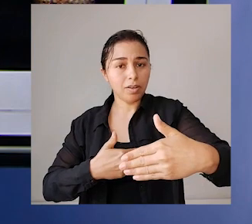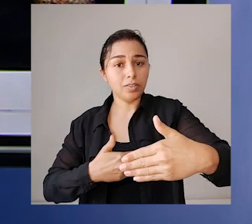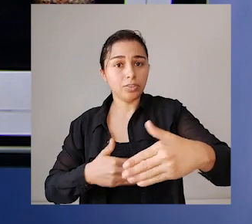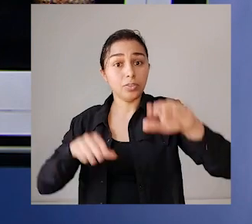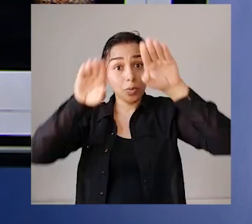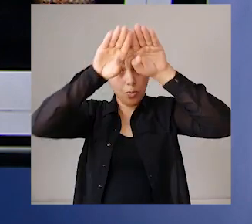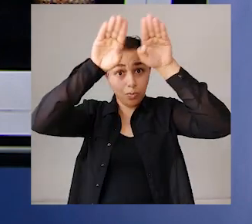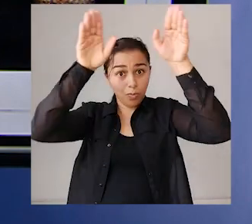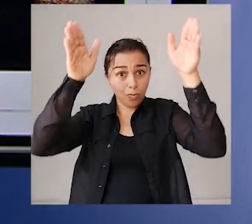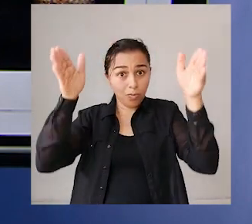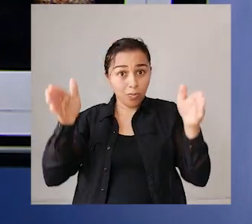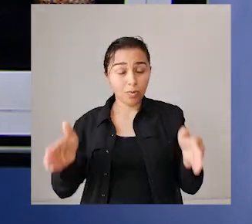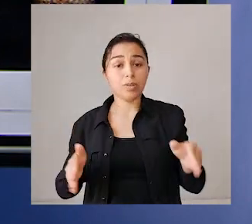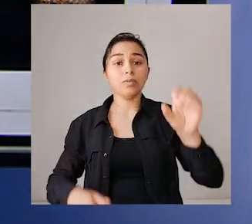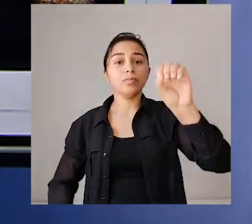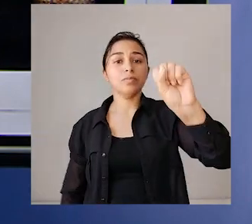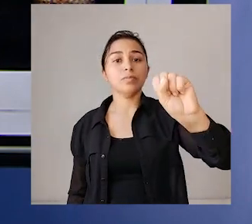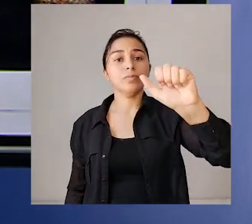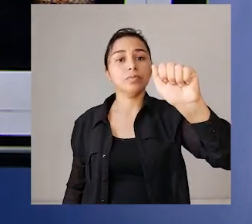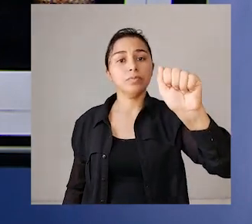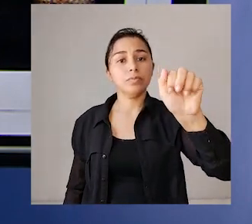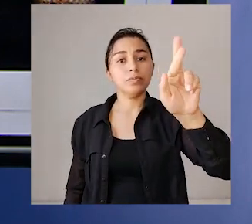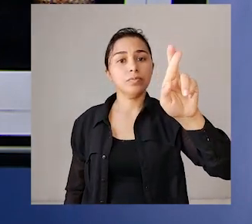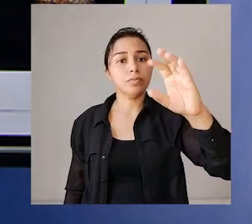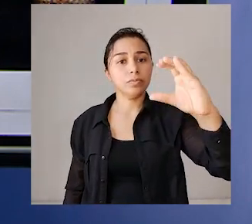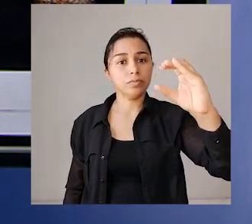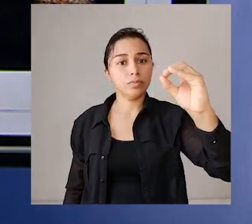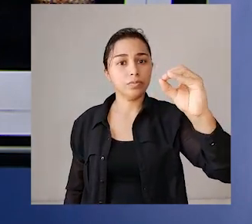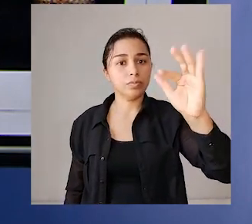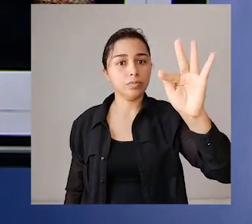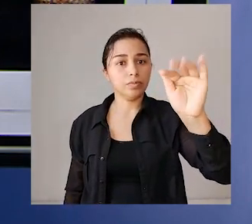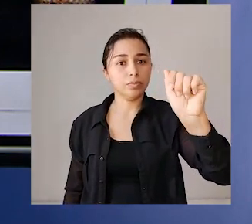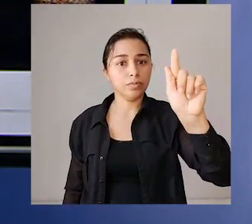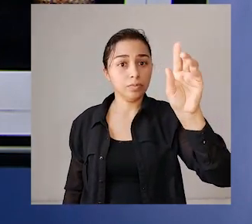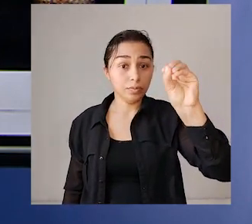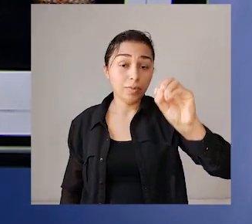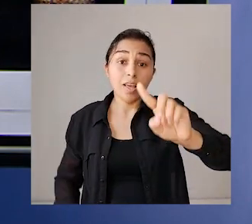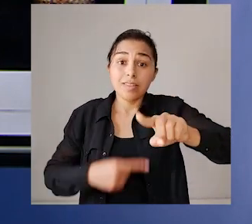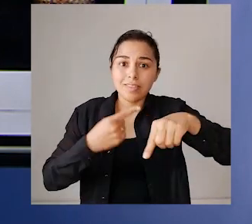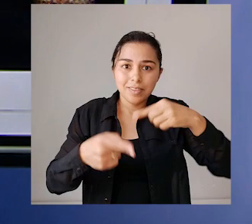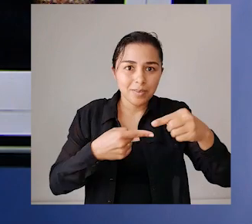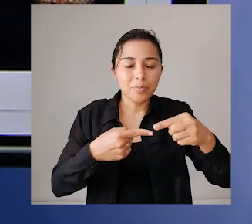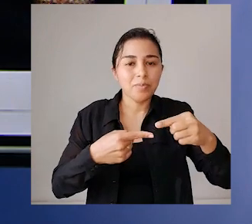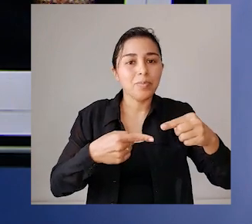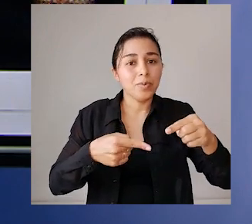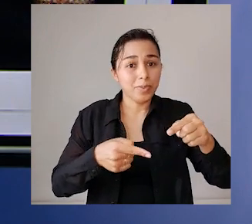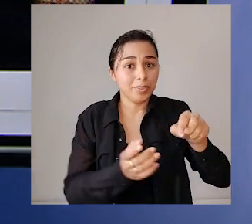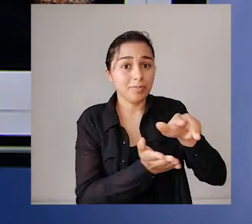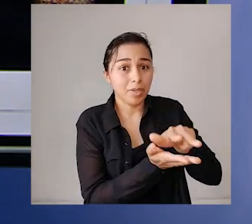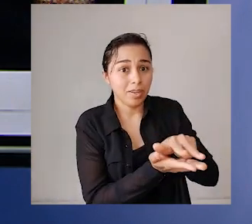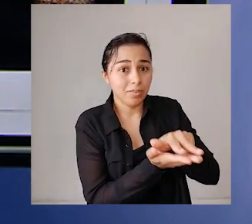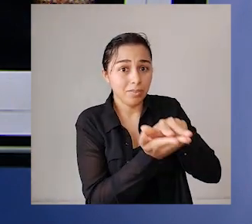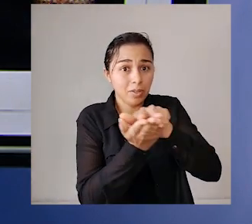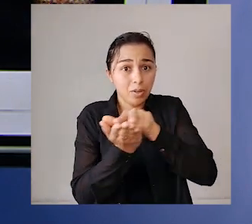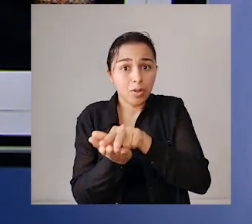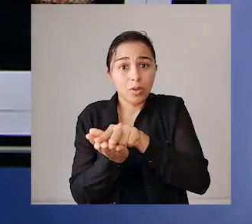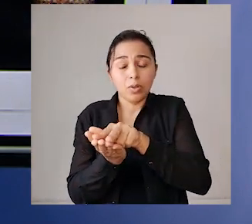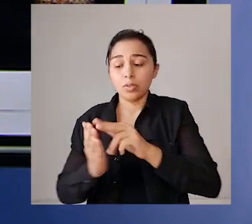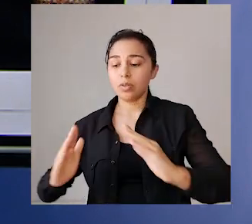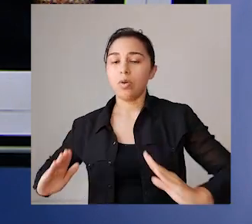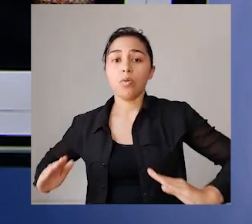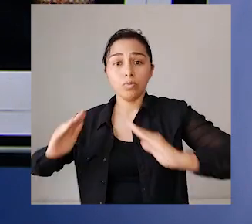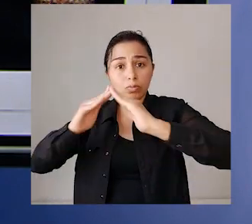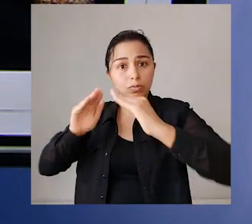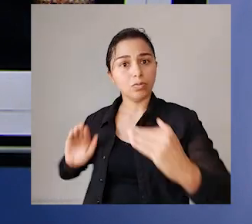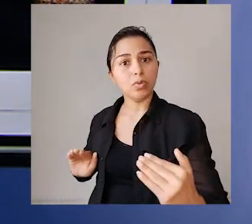de sarcófago. Só após isso, esse corpo era sepultado, era colocado dentro